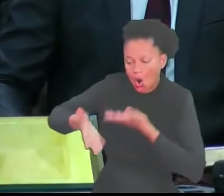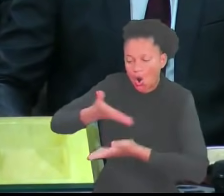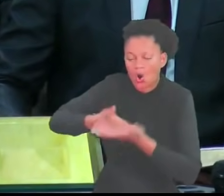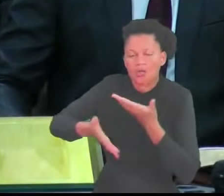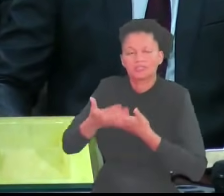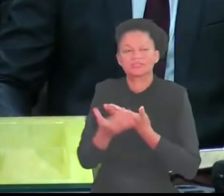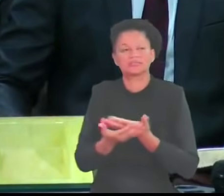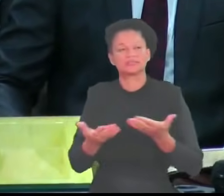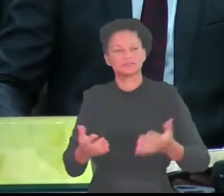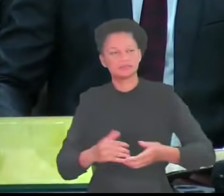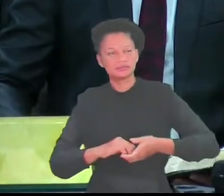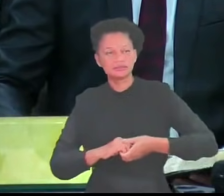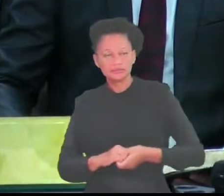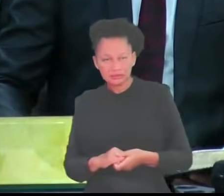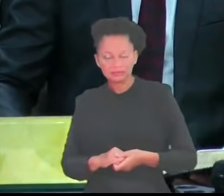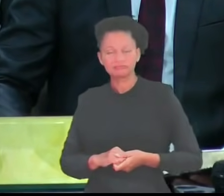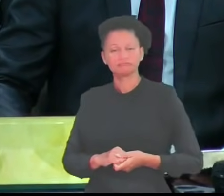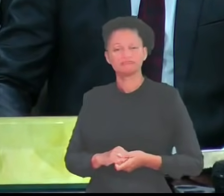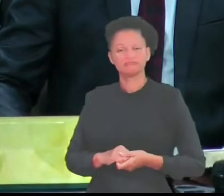sua parte.